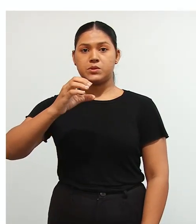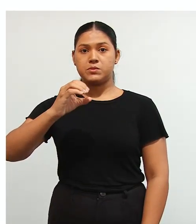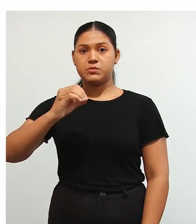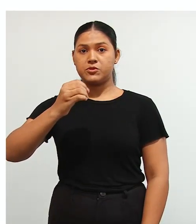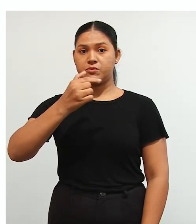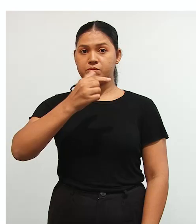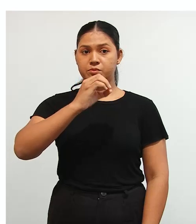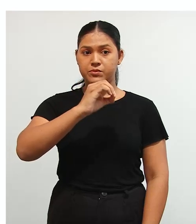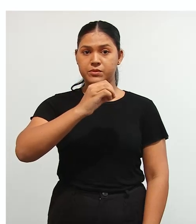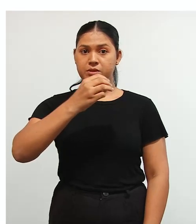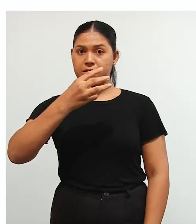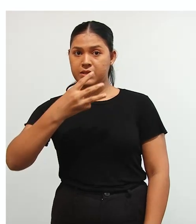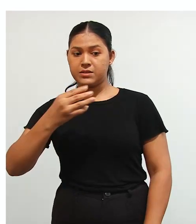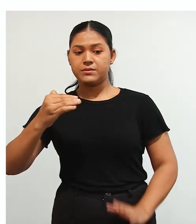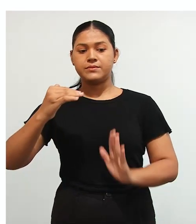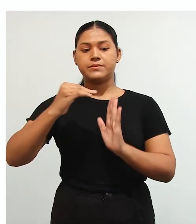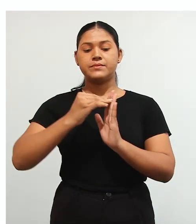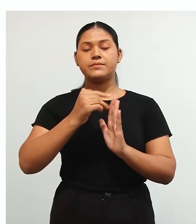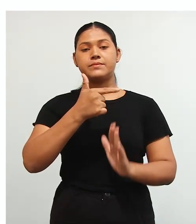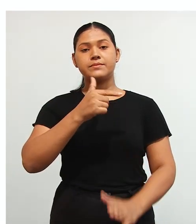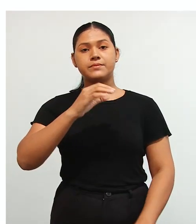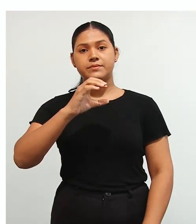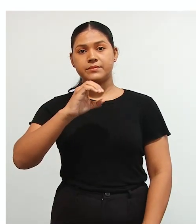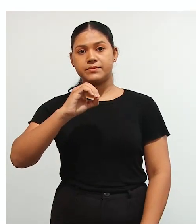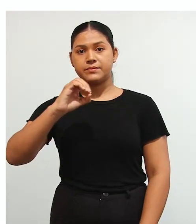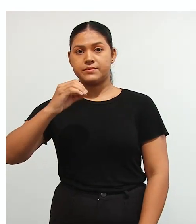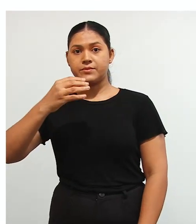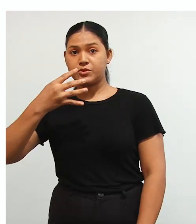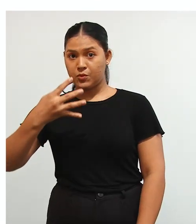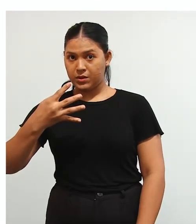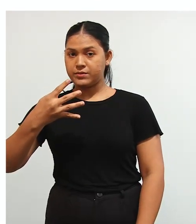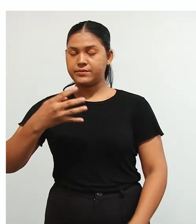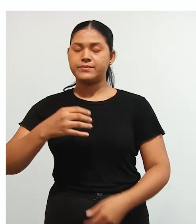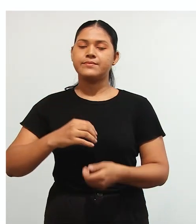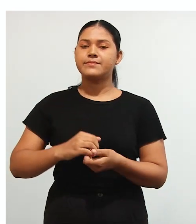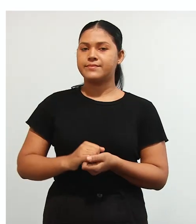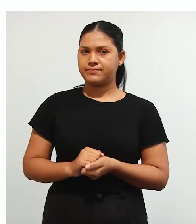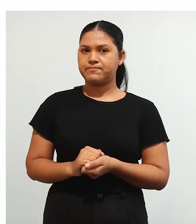marquei aqui em vermelho, o ano de 2003. Então vamos voltar aqui.